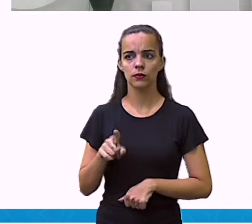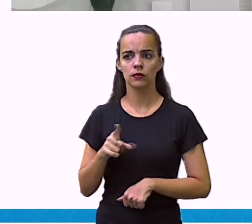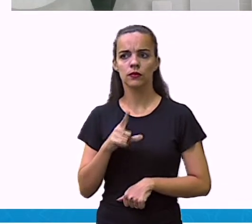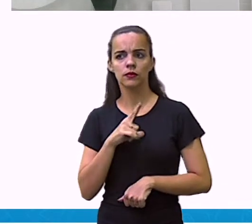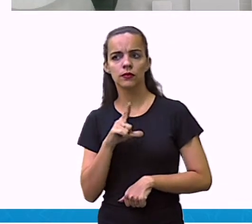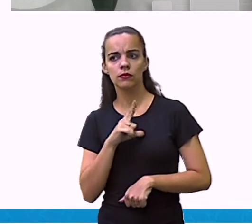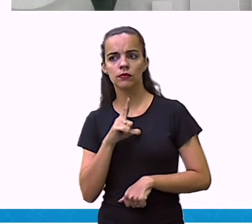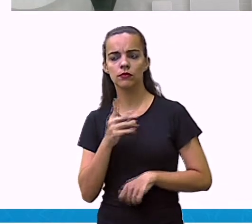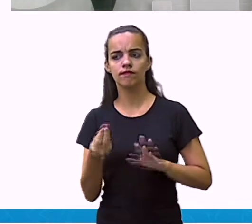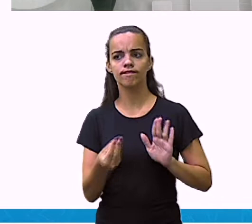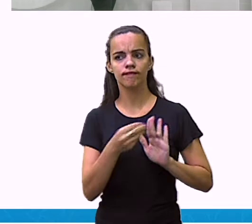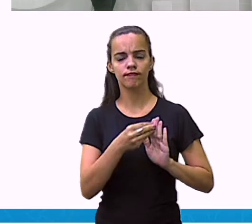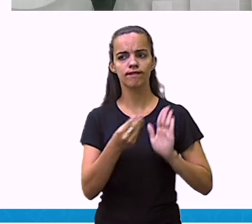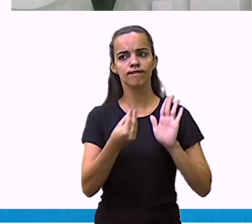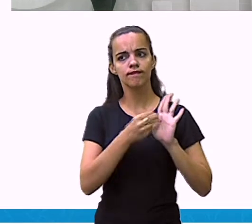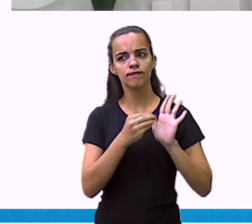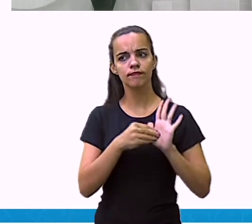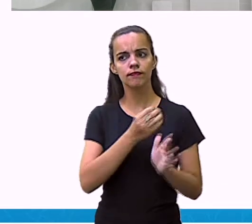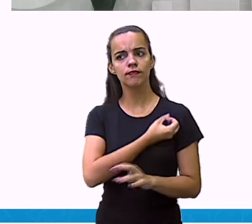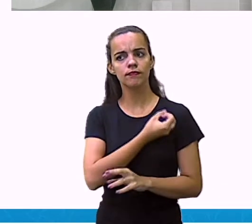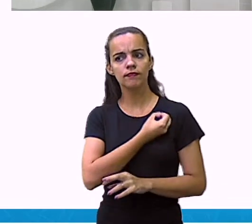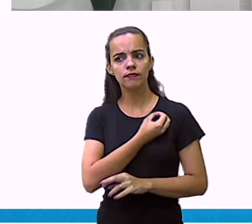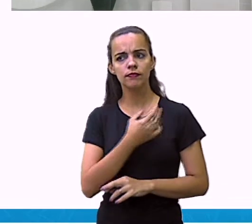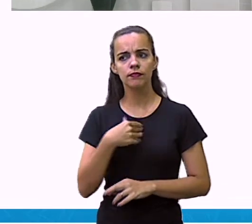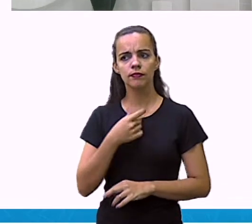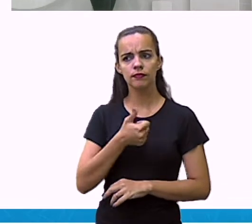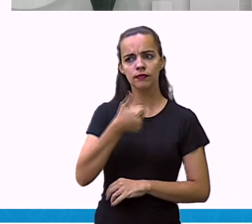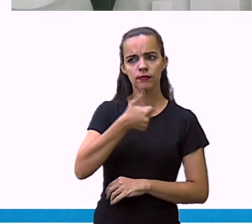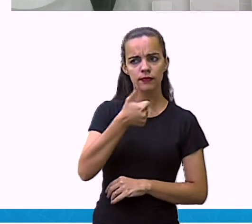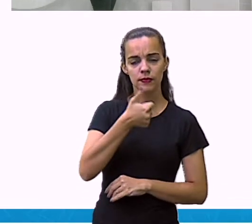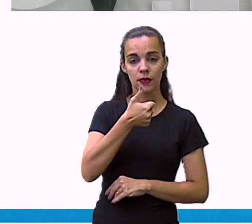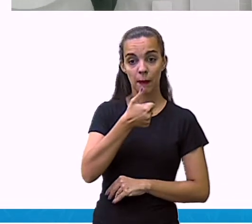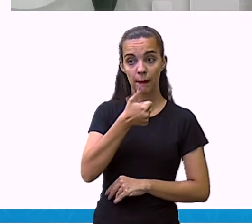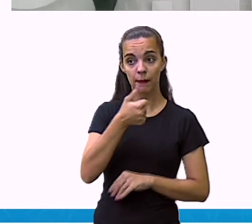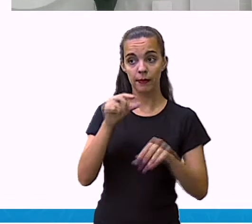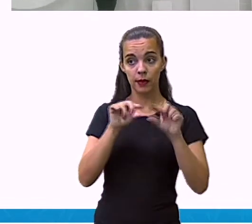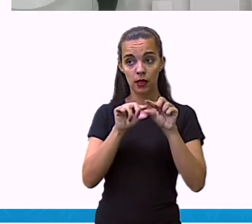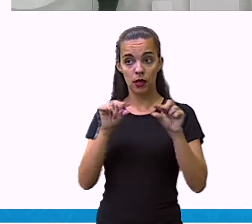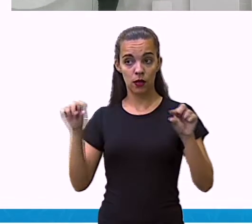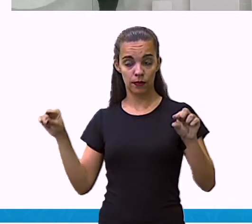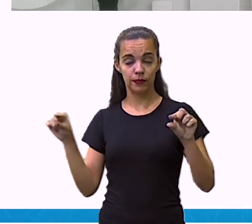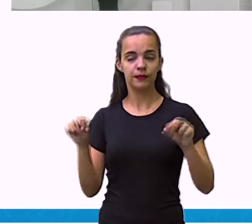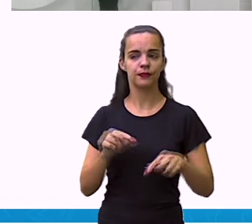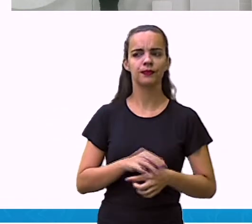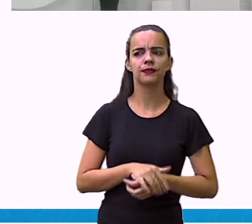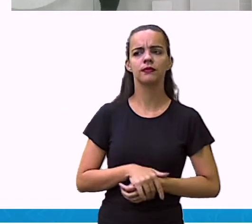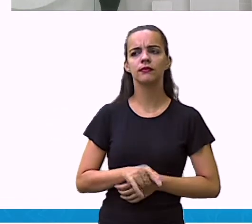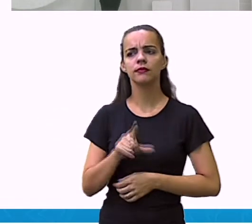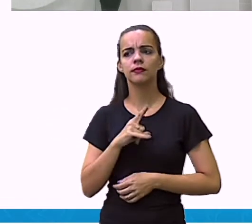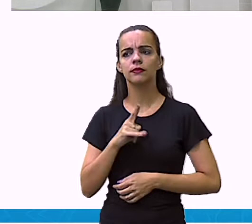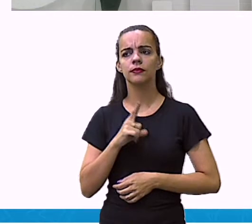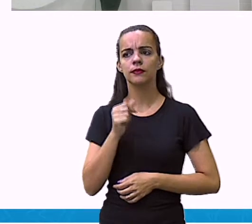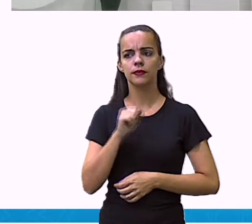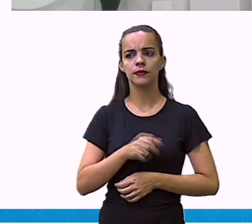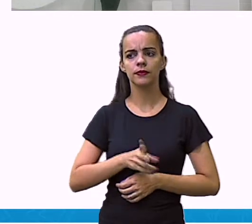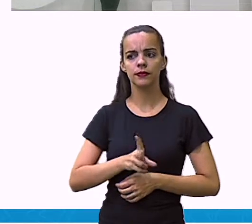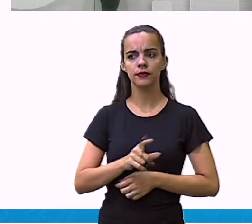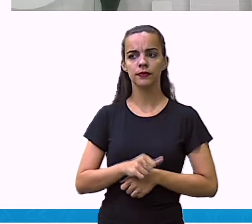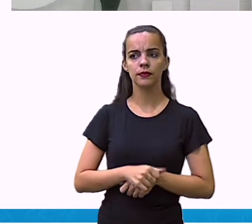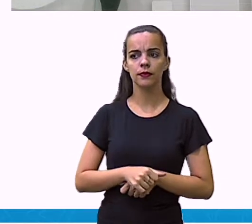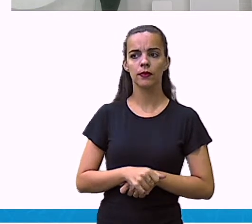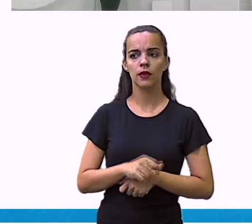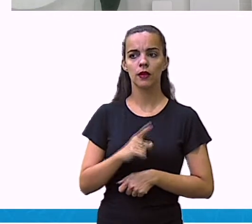terminação destes números, ou seja, a primeira ordem deste número que nós formamos. Perceba que no